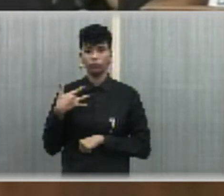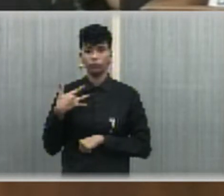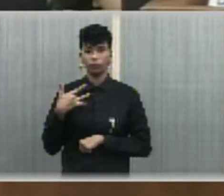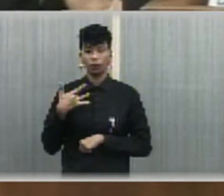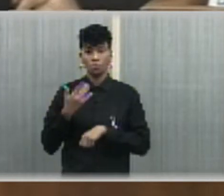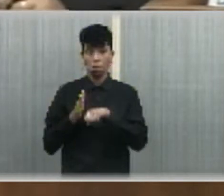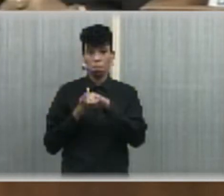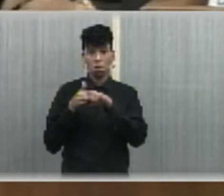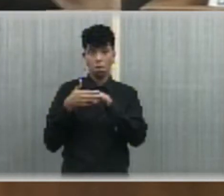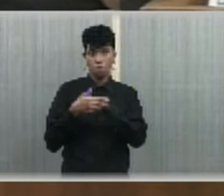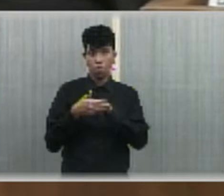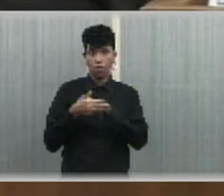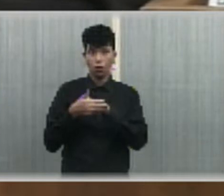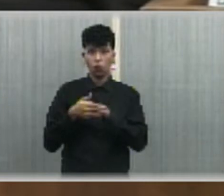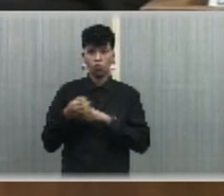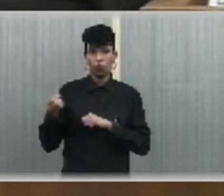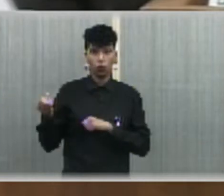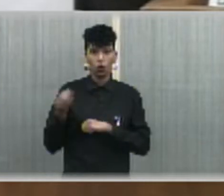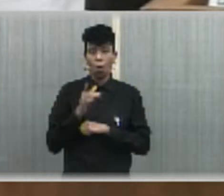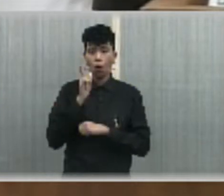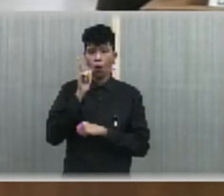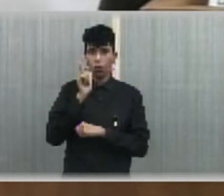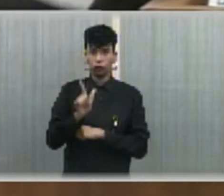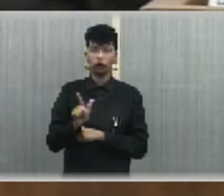para o bairro Nova Conquista.